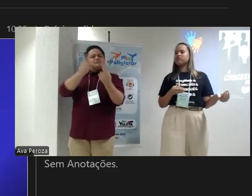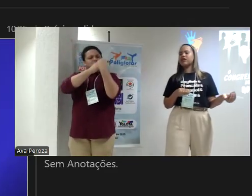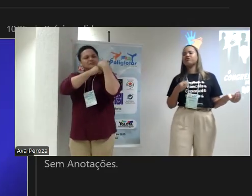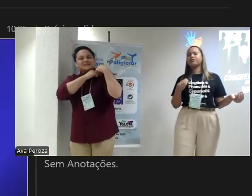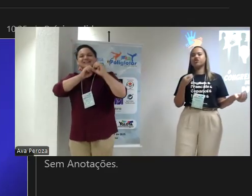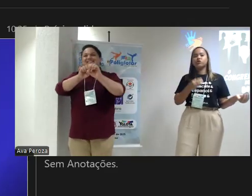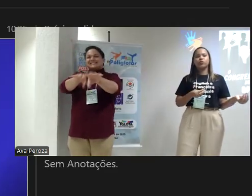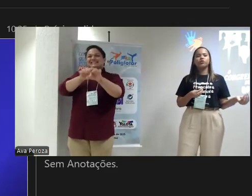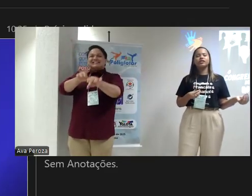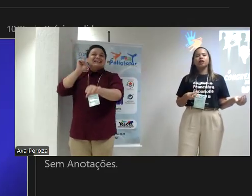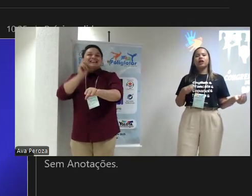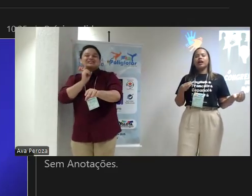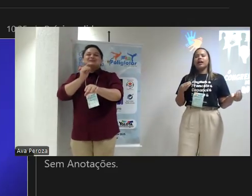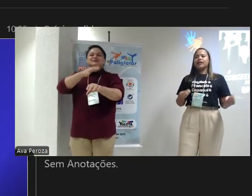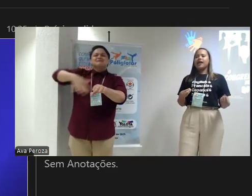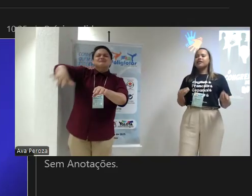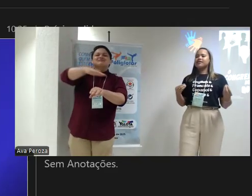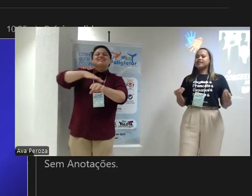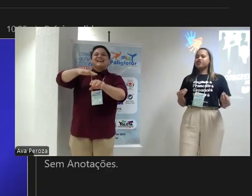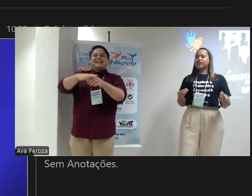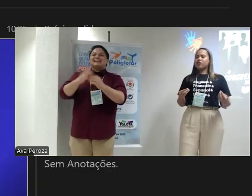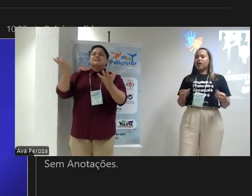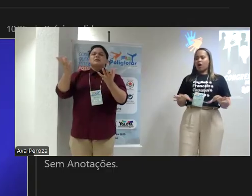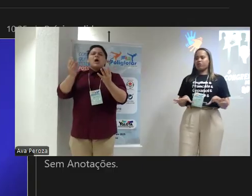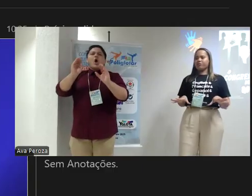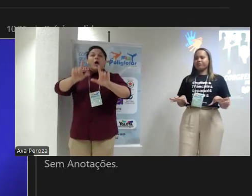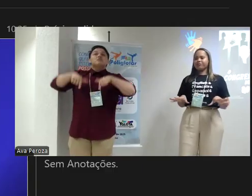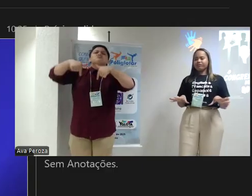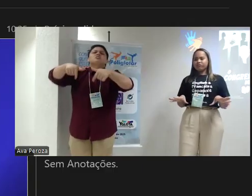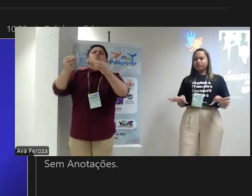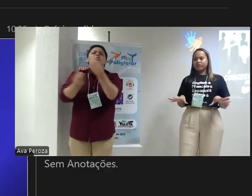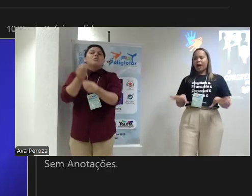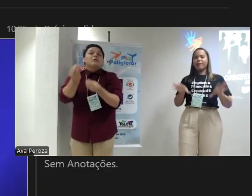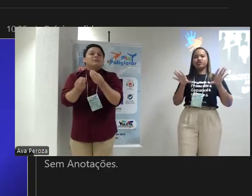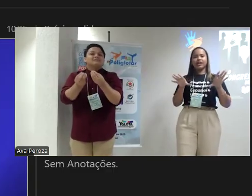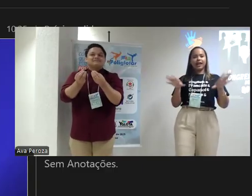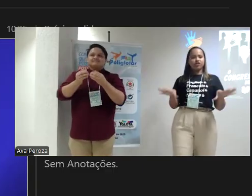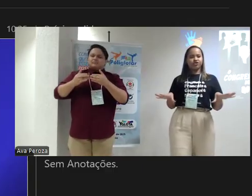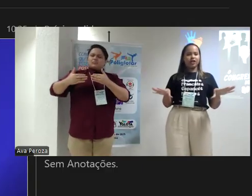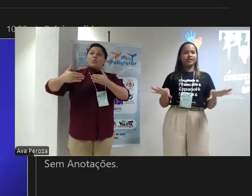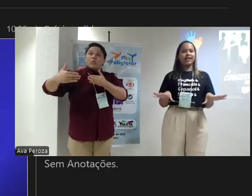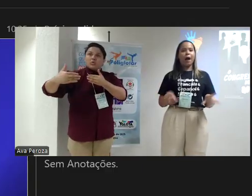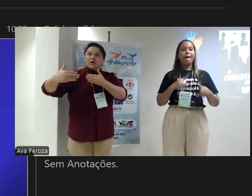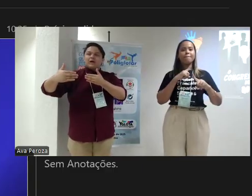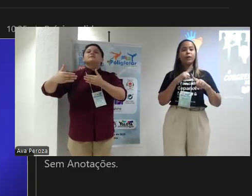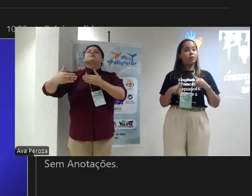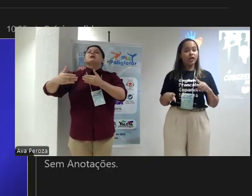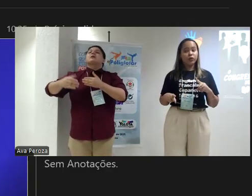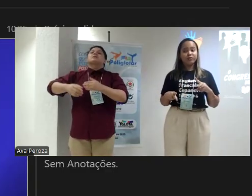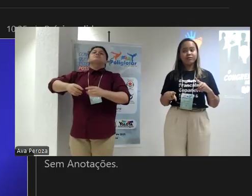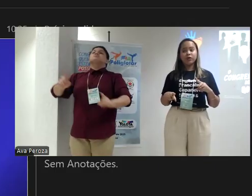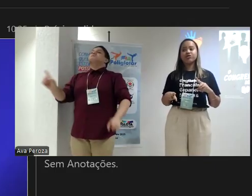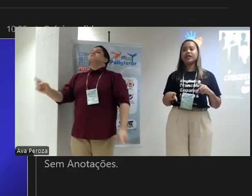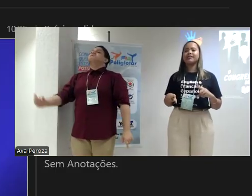ensino de surdos. E aí eles decidiram algo. A partir daquele dia, seria